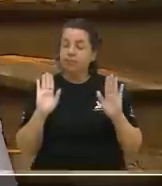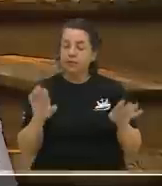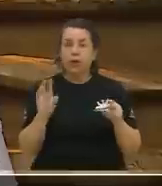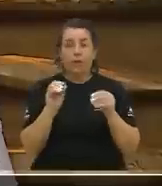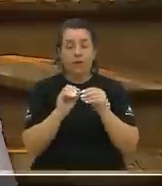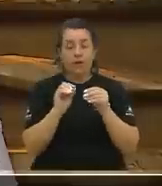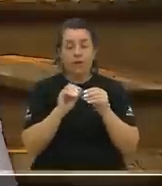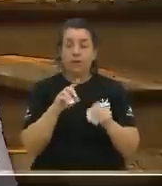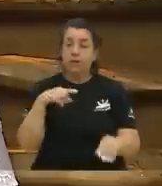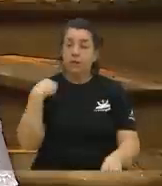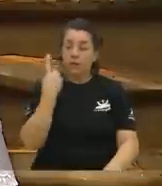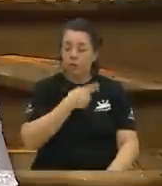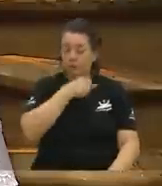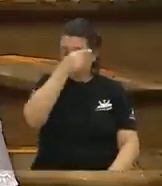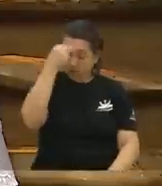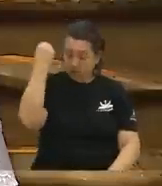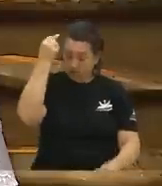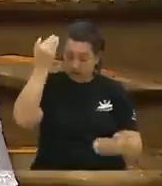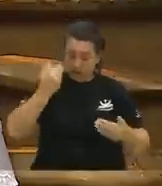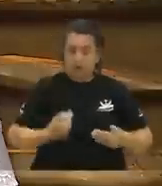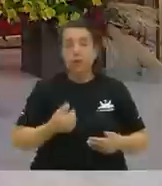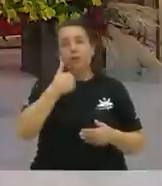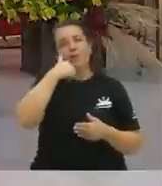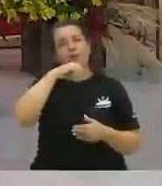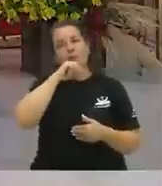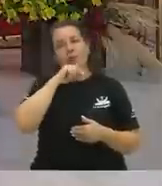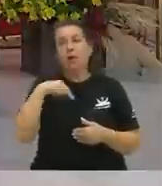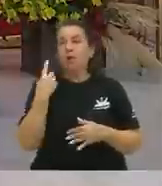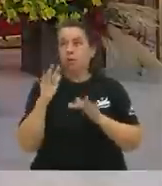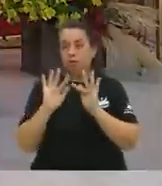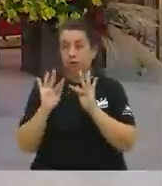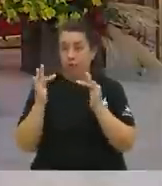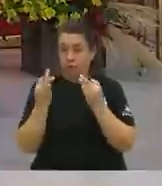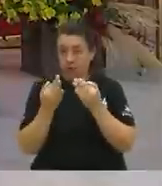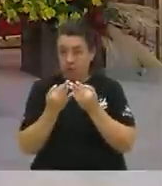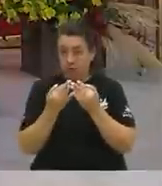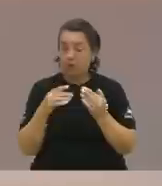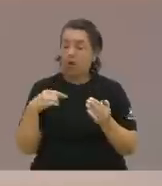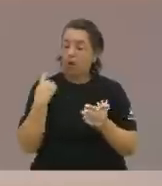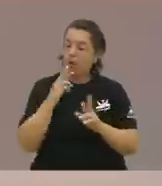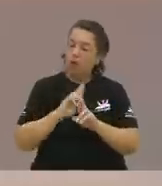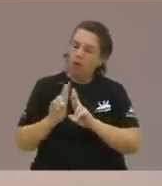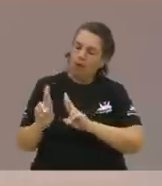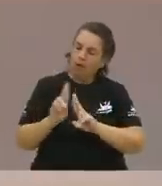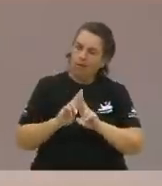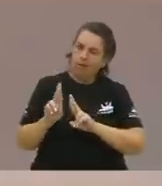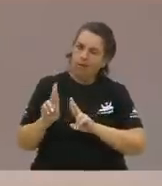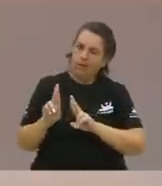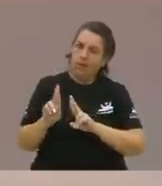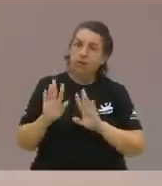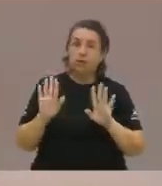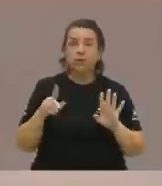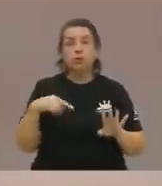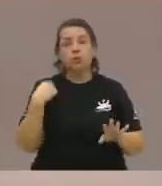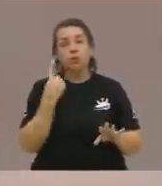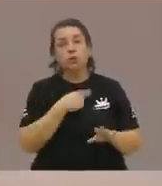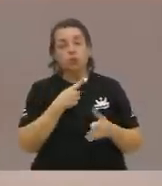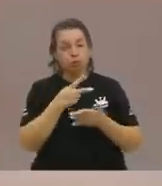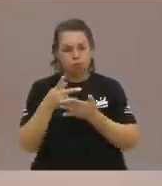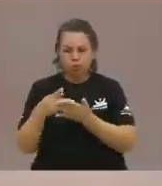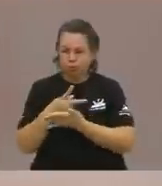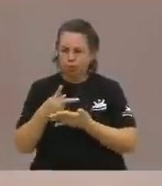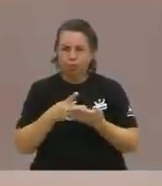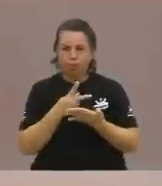fazei-nos santos, mãe, que nossa família, nosso relacionamento, as nossas